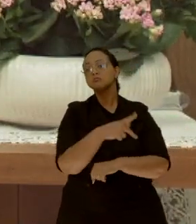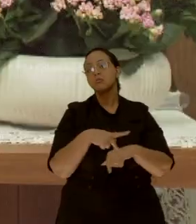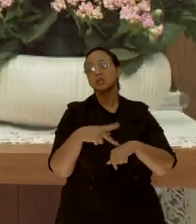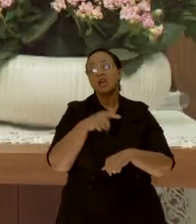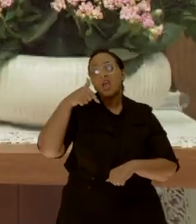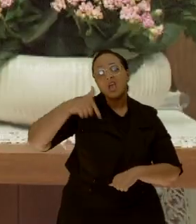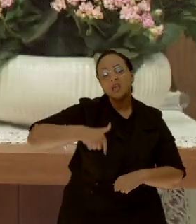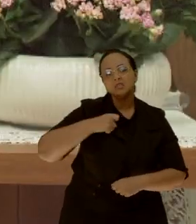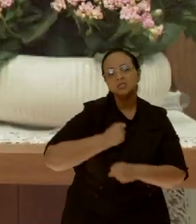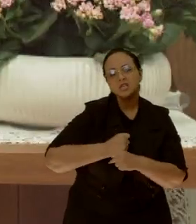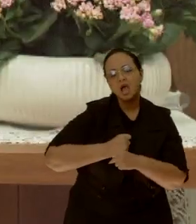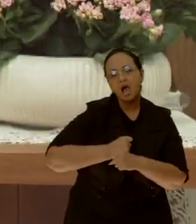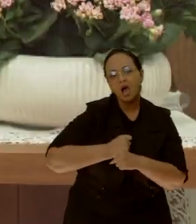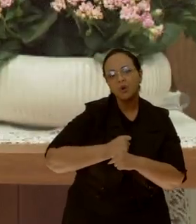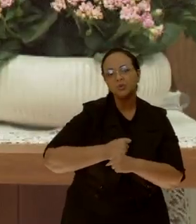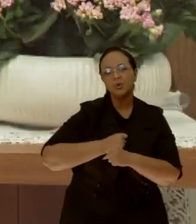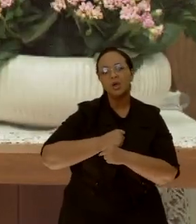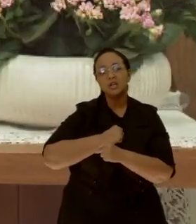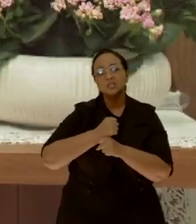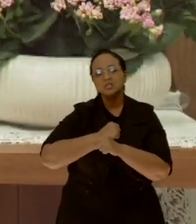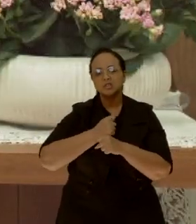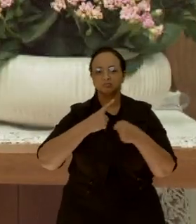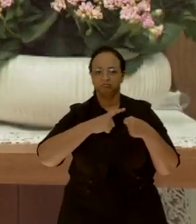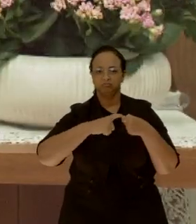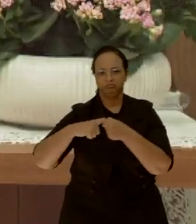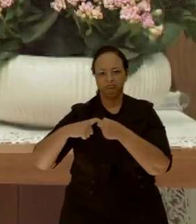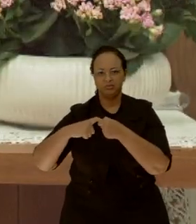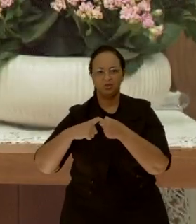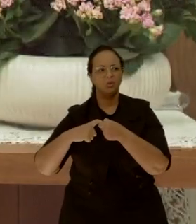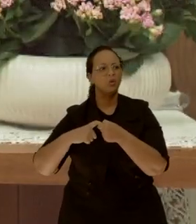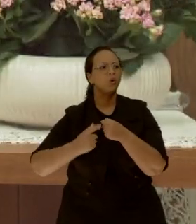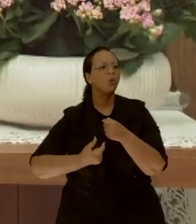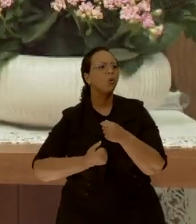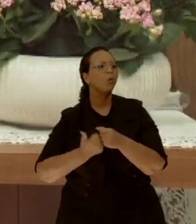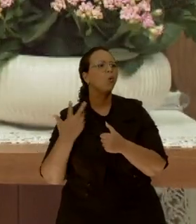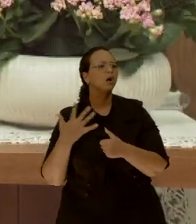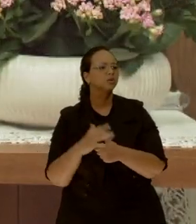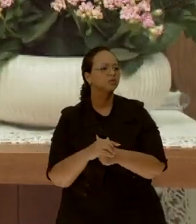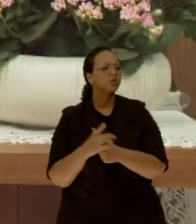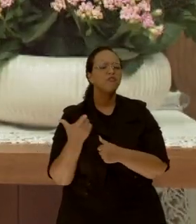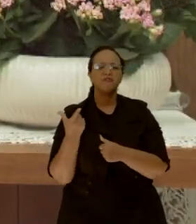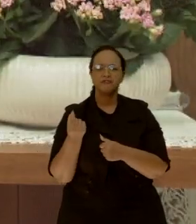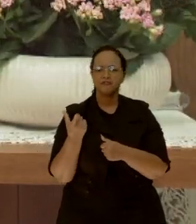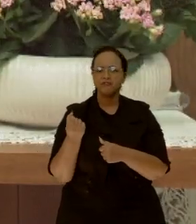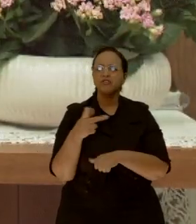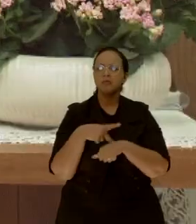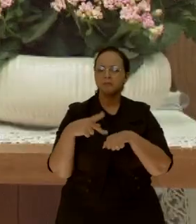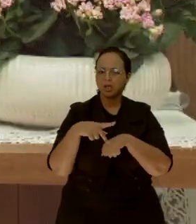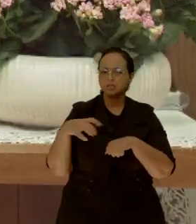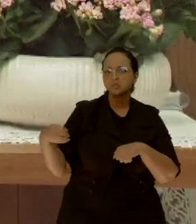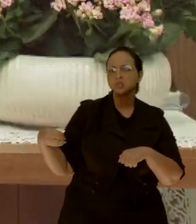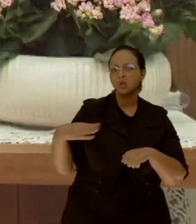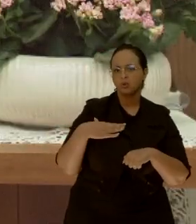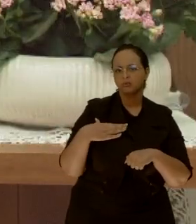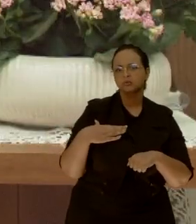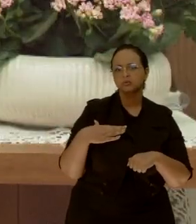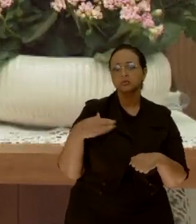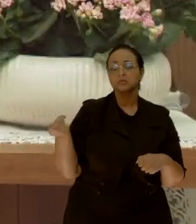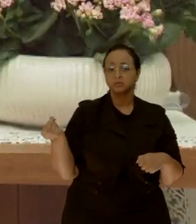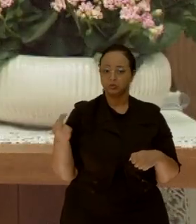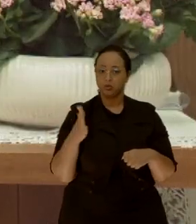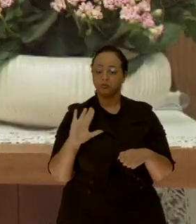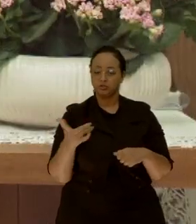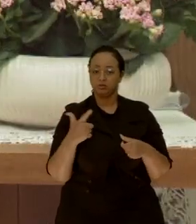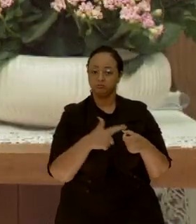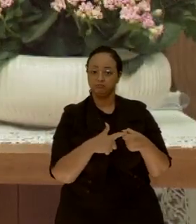ano já entraram? Eu não sei, eu acho que uns 20 países novos já se